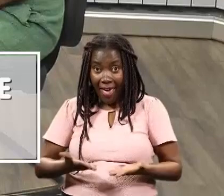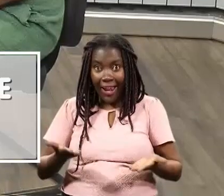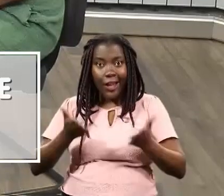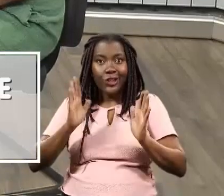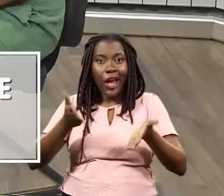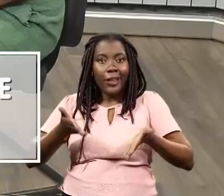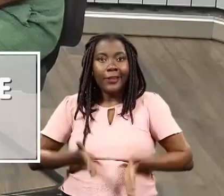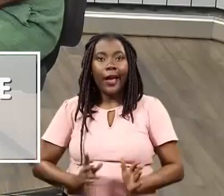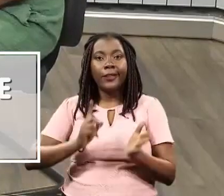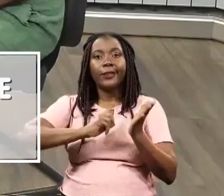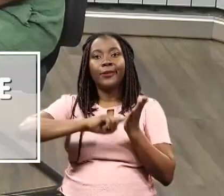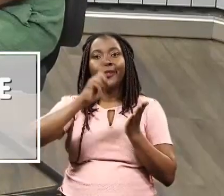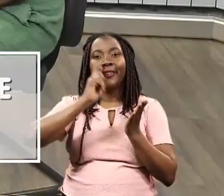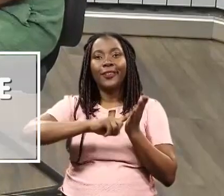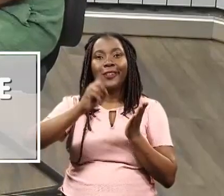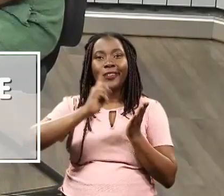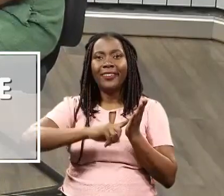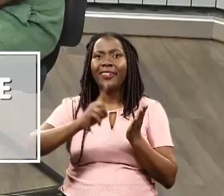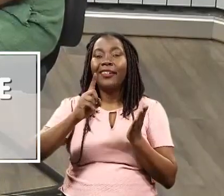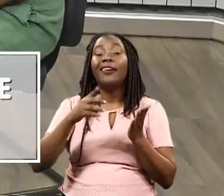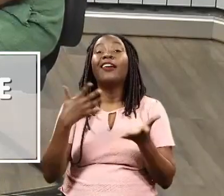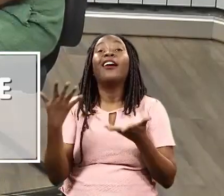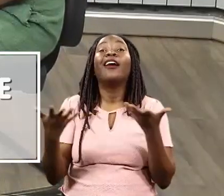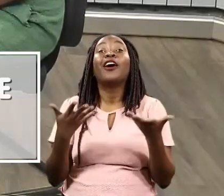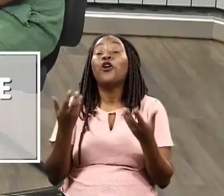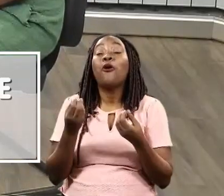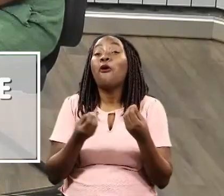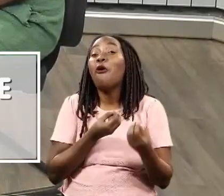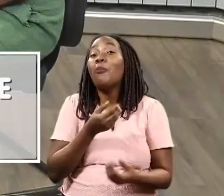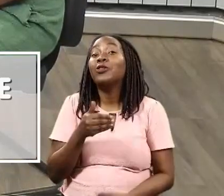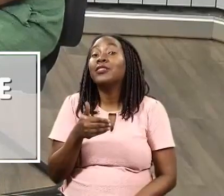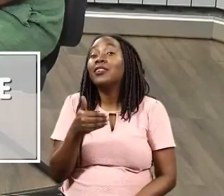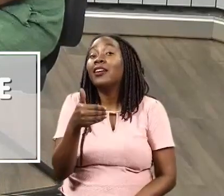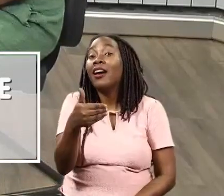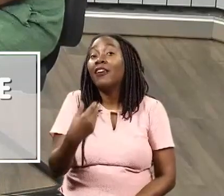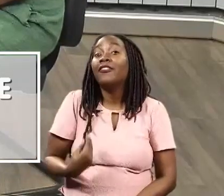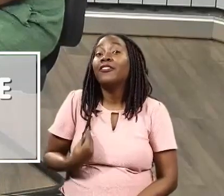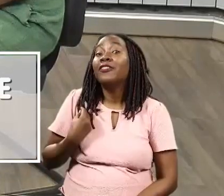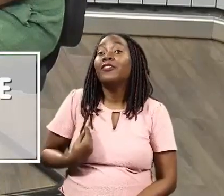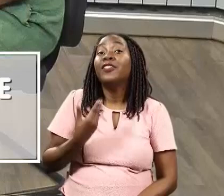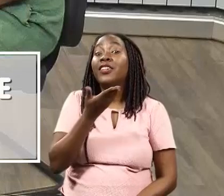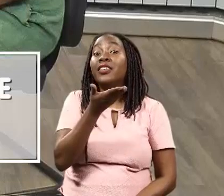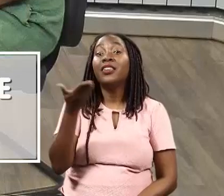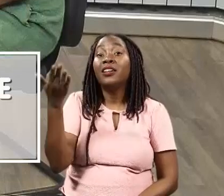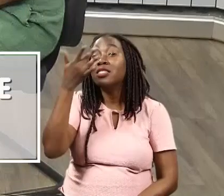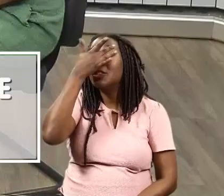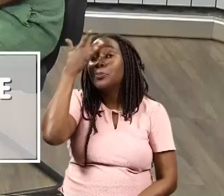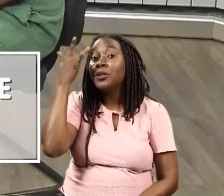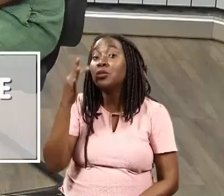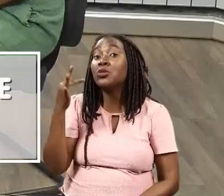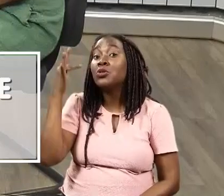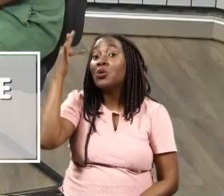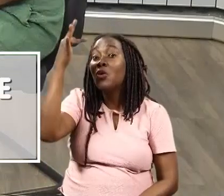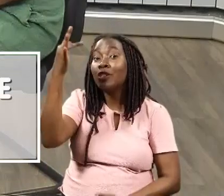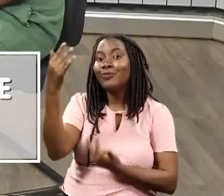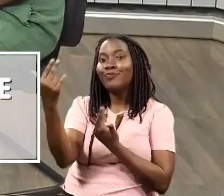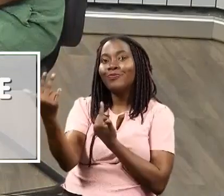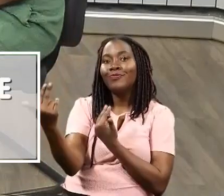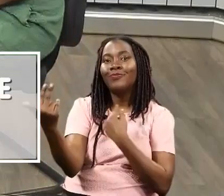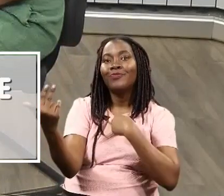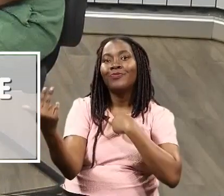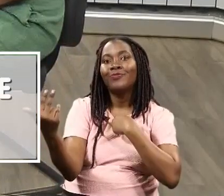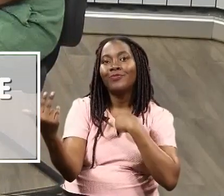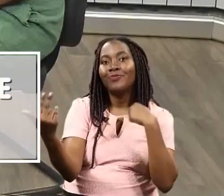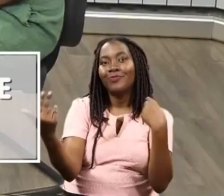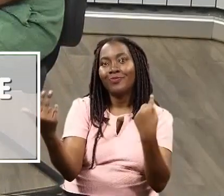dedinho lá no arrasta para cima. E aí, como é que será a vida dessas pessoas quando eles tiverem a nossa idade?